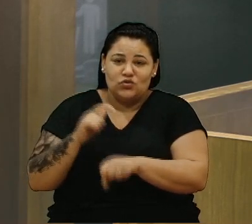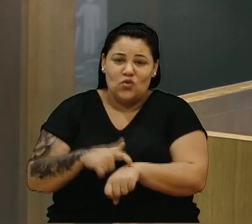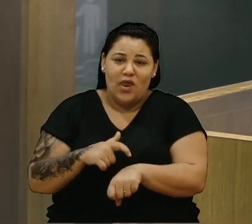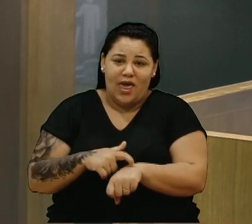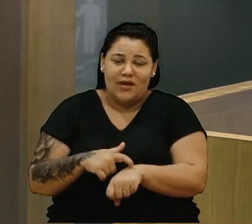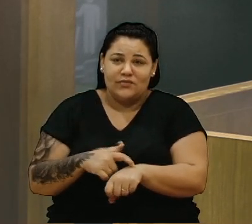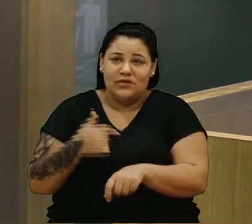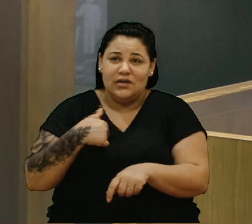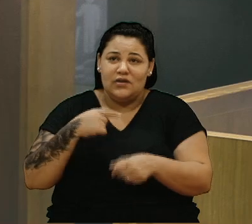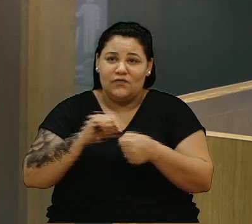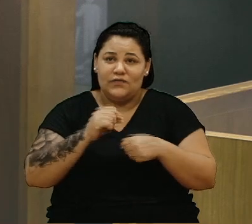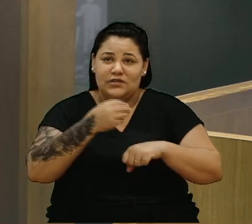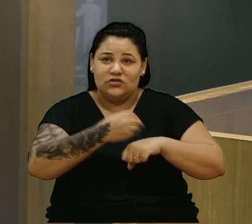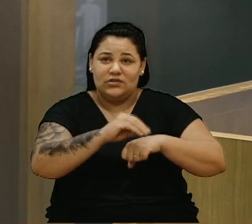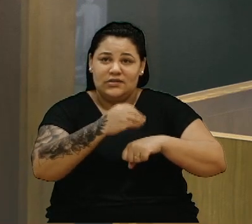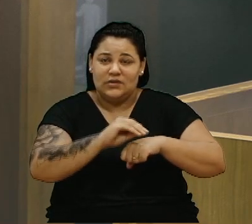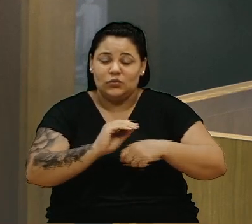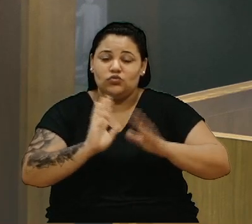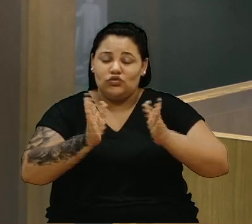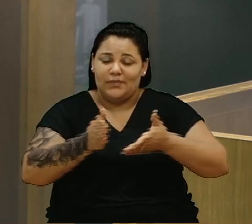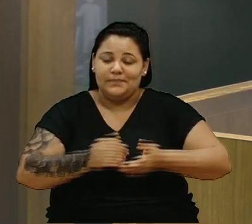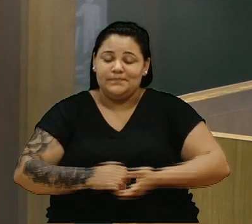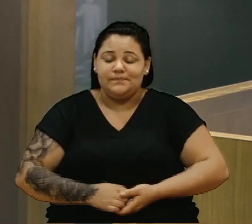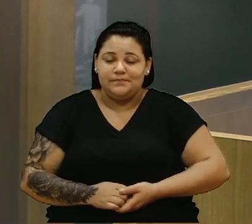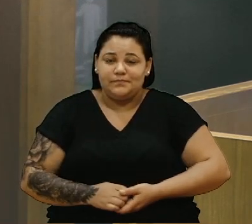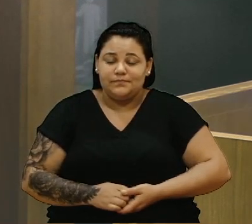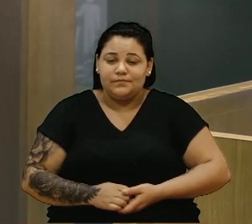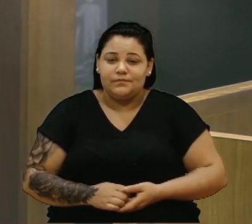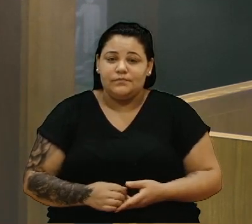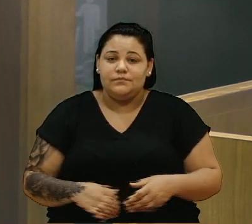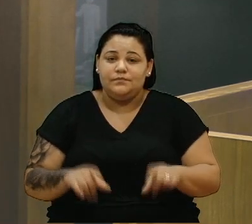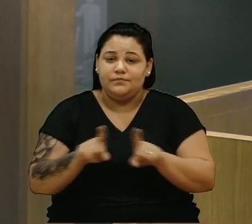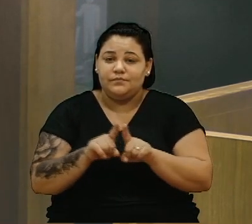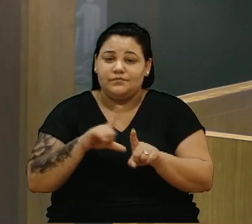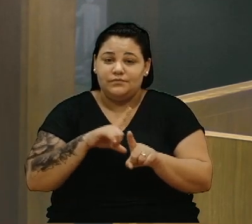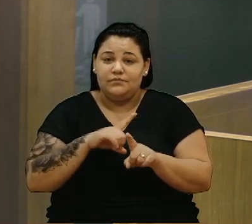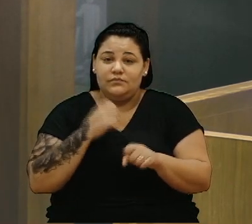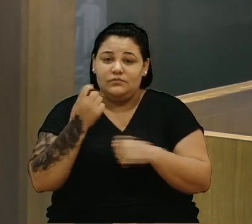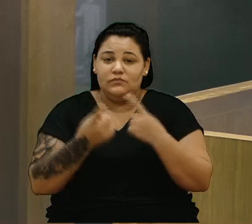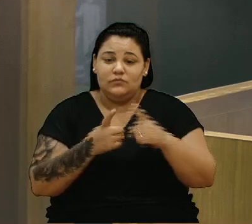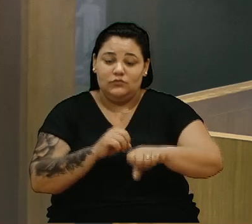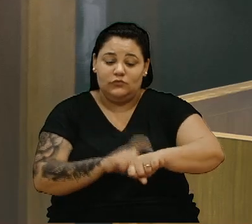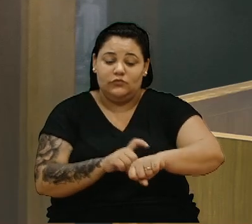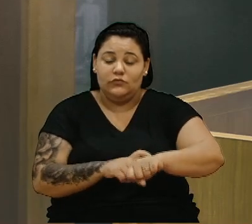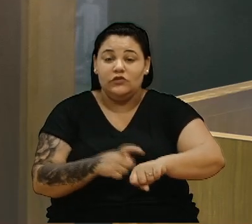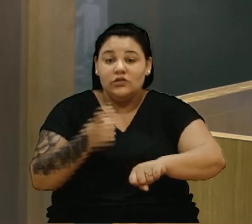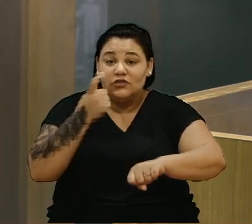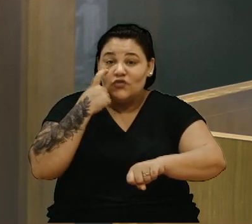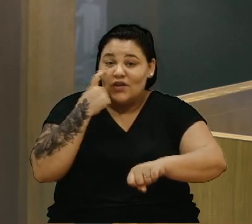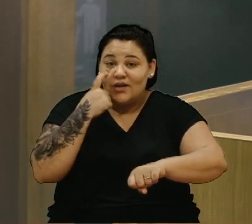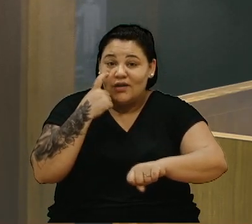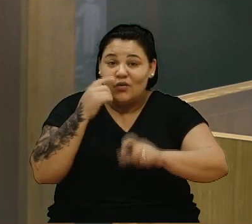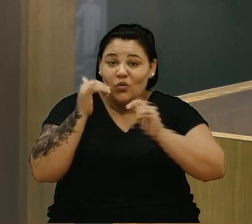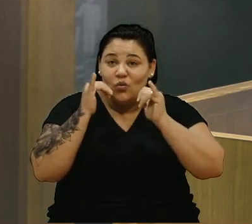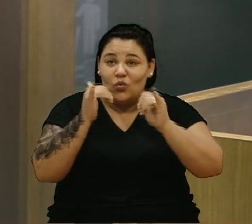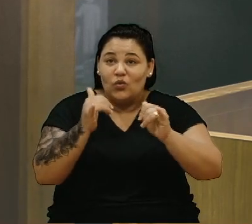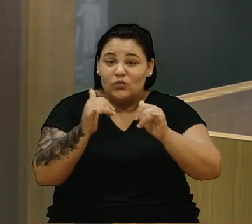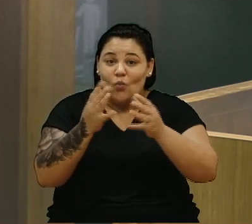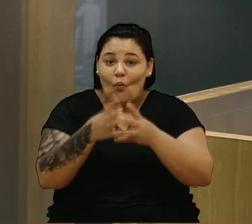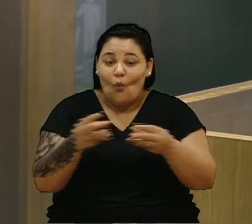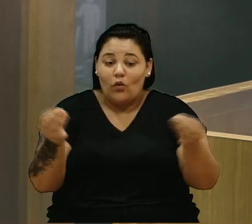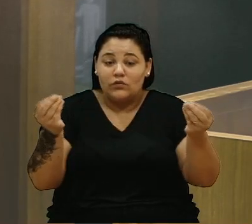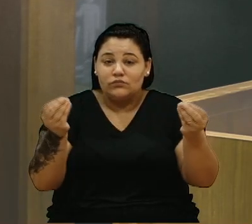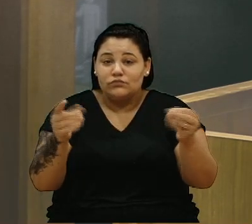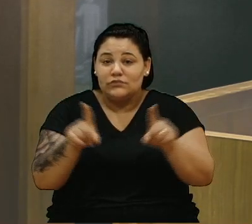a indicação. E assim como tem os horários que a gente vê, isso é fato, os ônibus andarem vazio também,